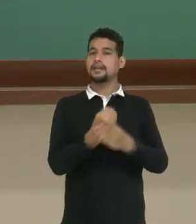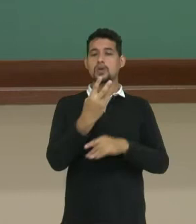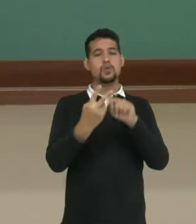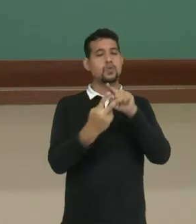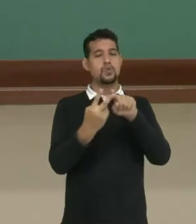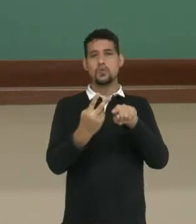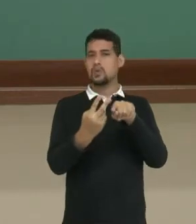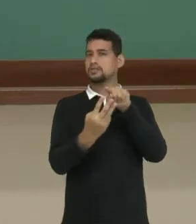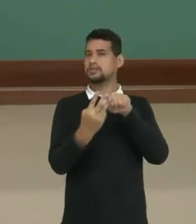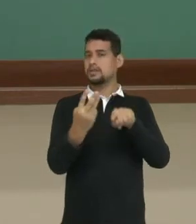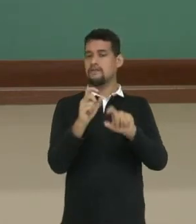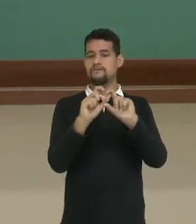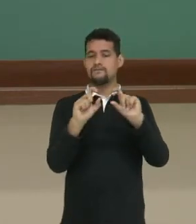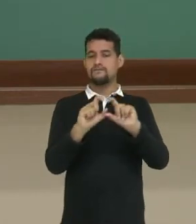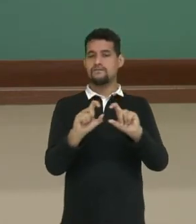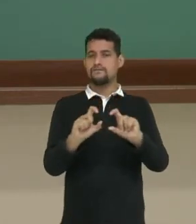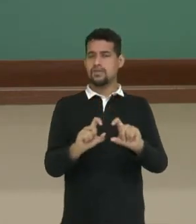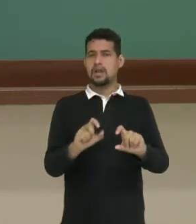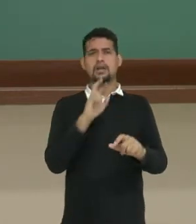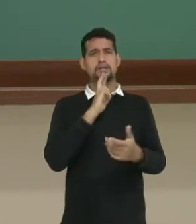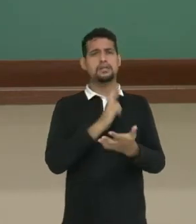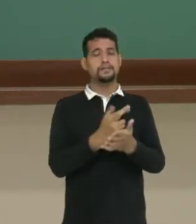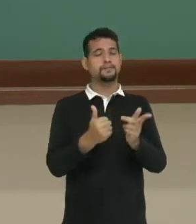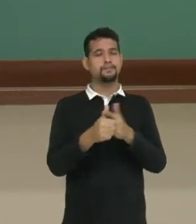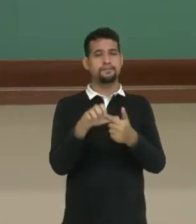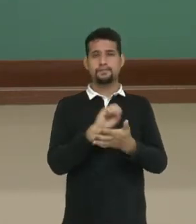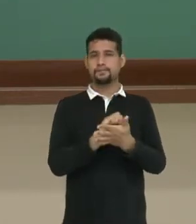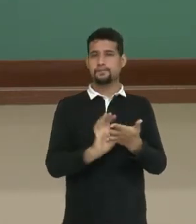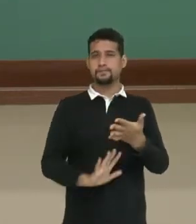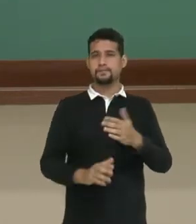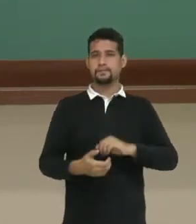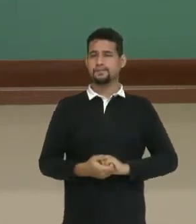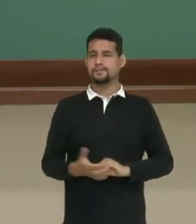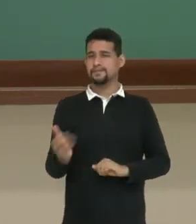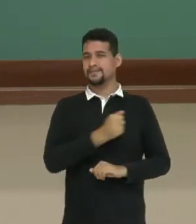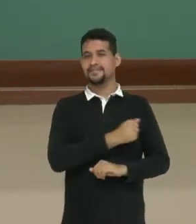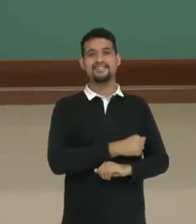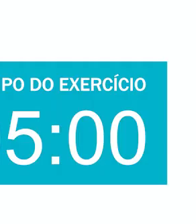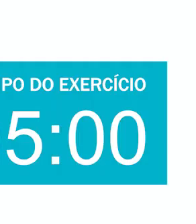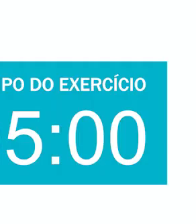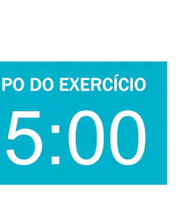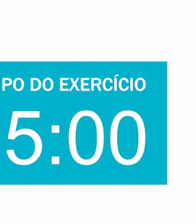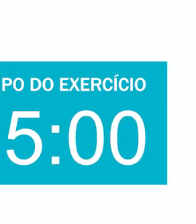3 frases para responder aí a nossa primeira atividade. Mãos à obra.